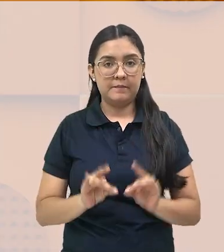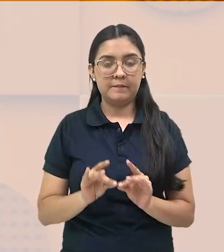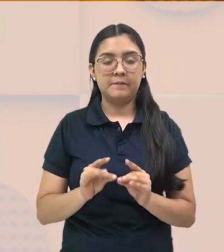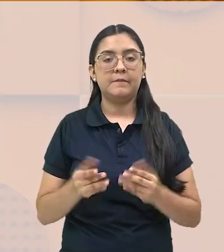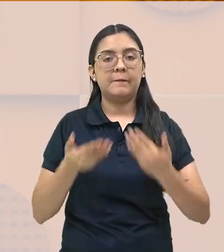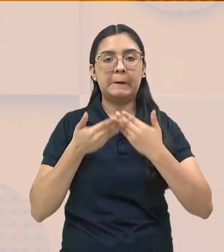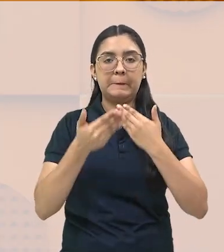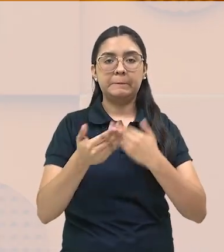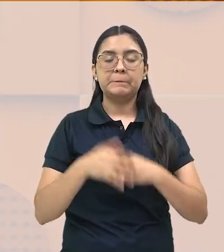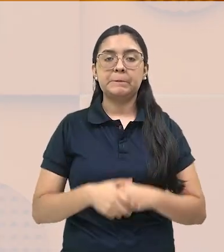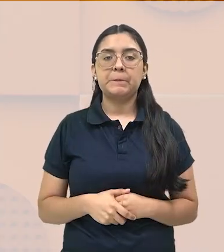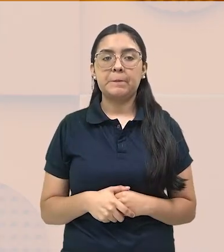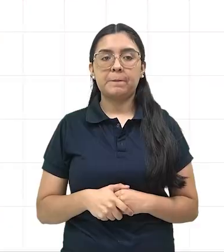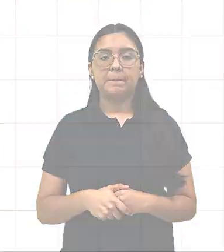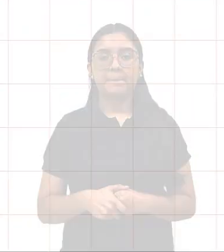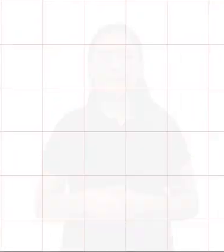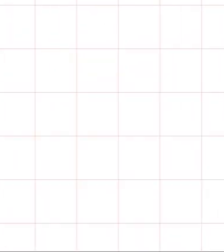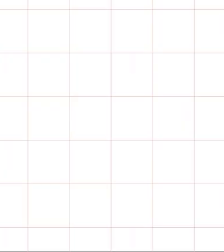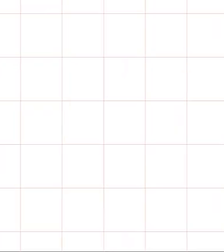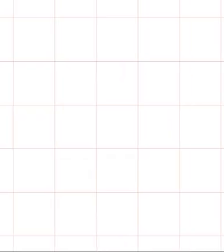a gente vai de conteúdo.